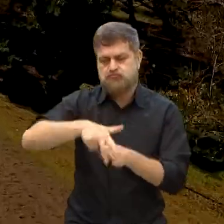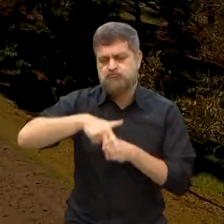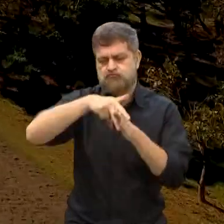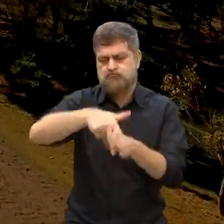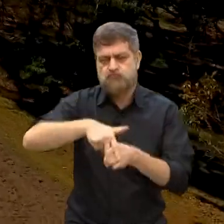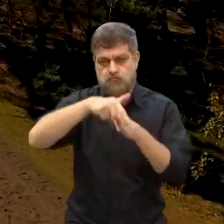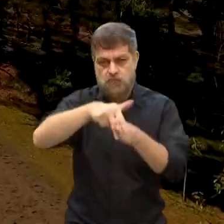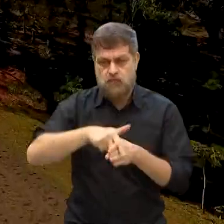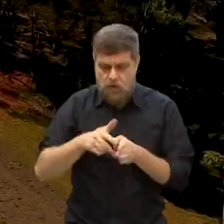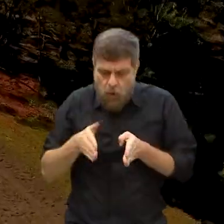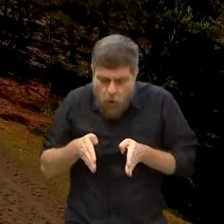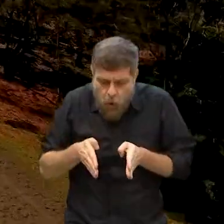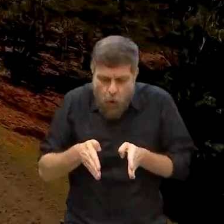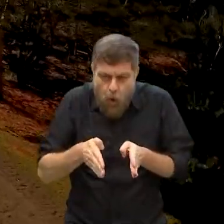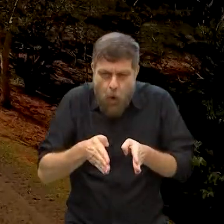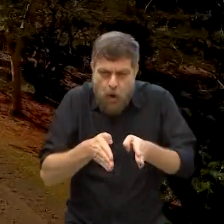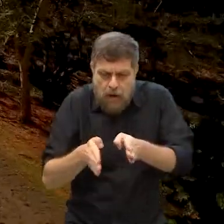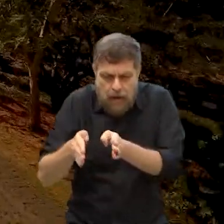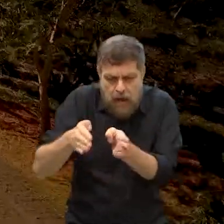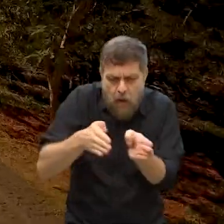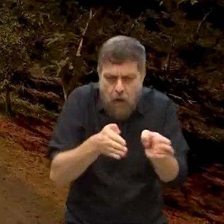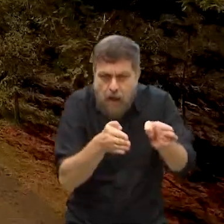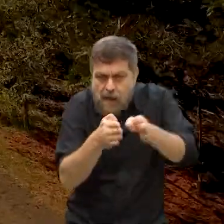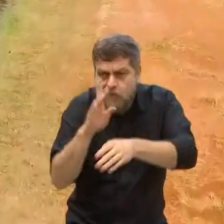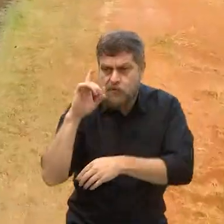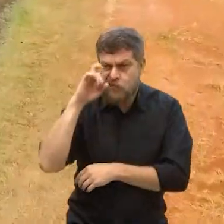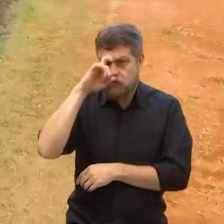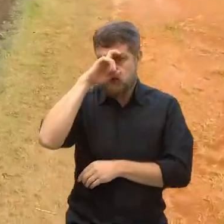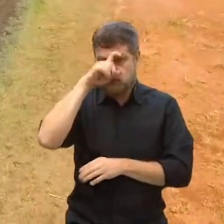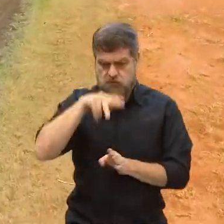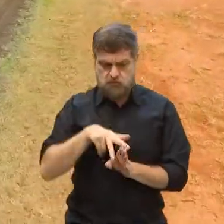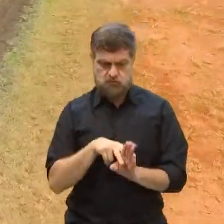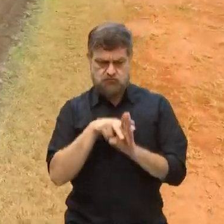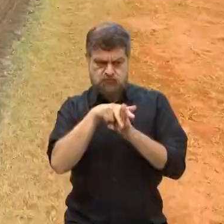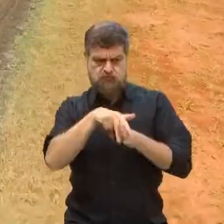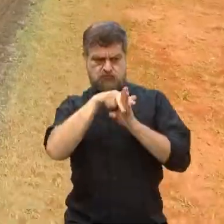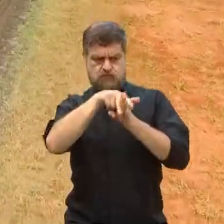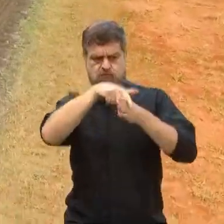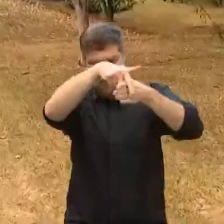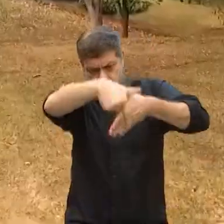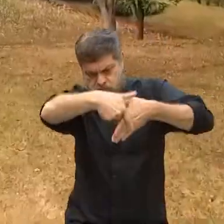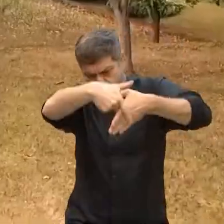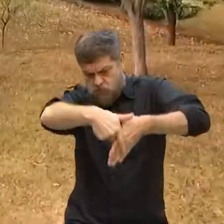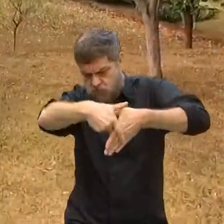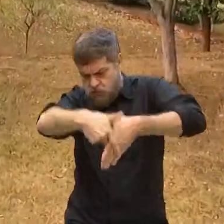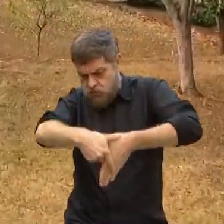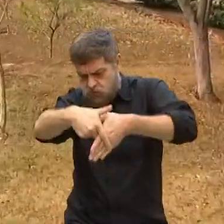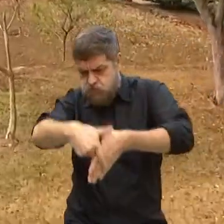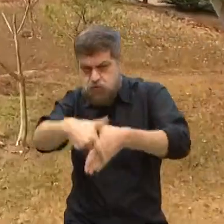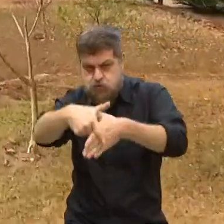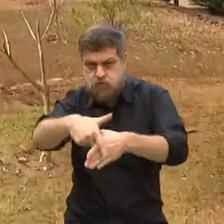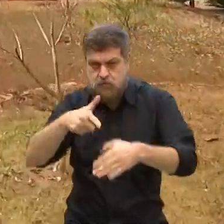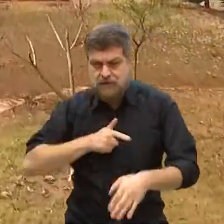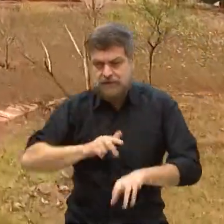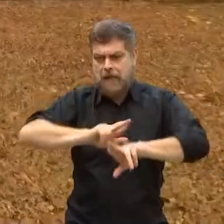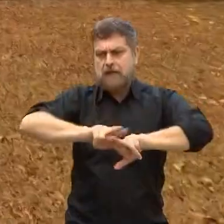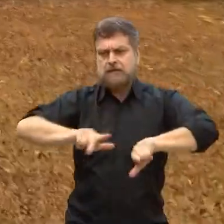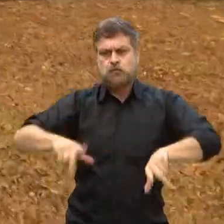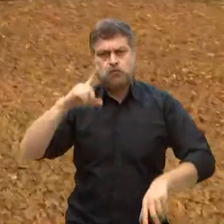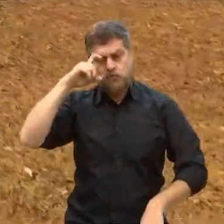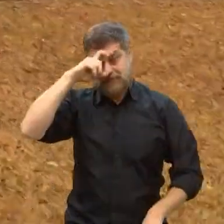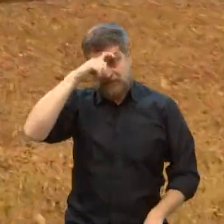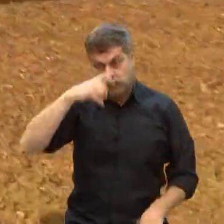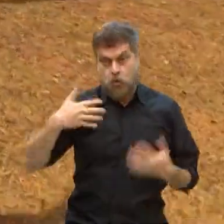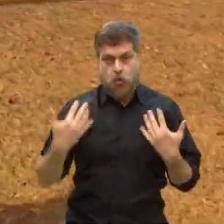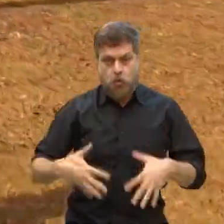conhecida por oferecer trilhas com alto grau de dificuldade, subidas, pedras e condições climáticas